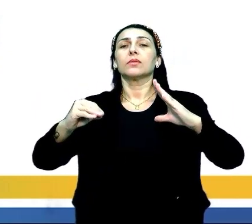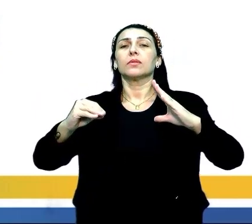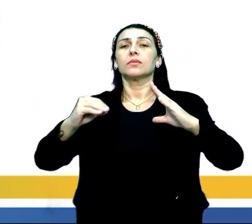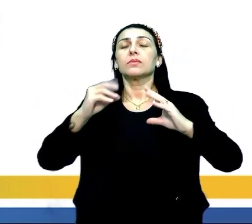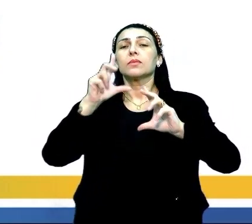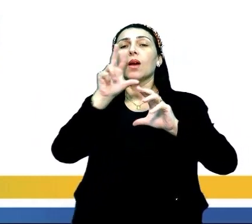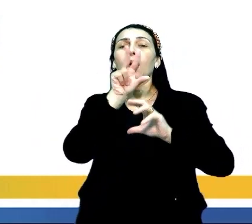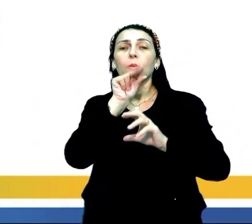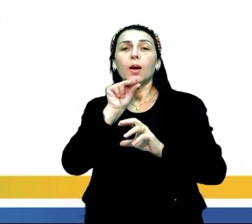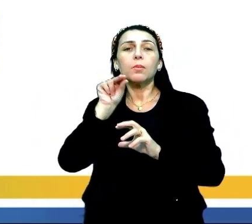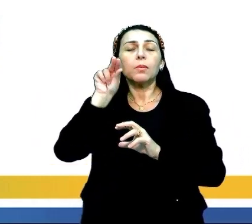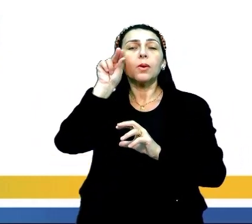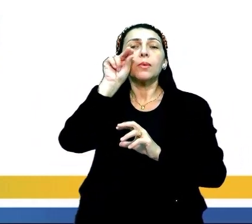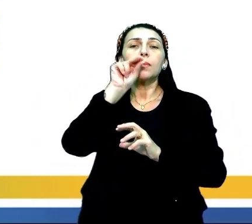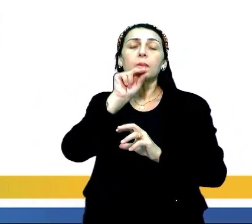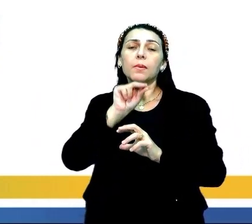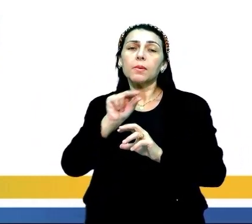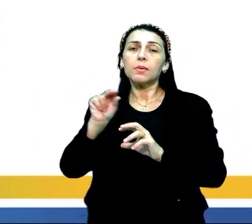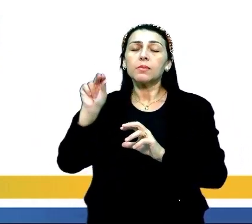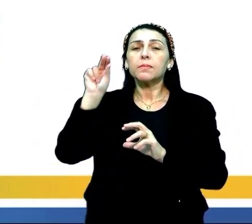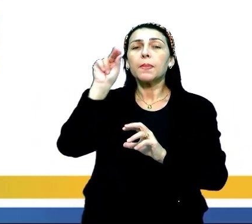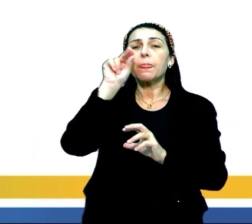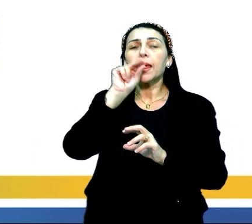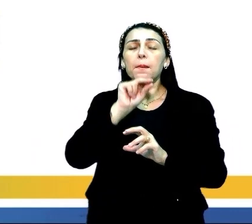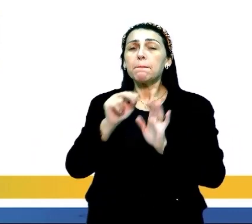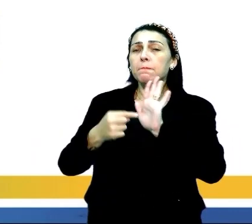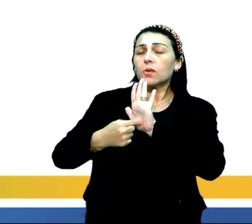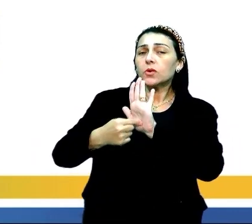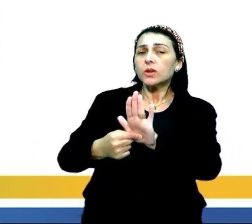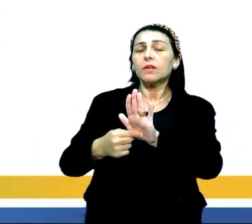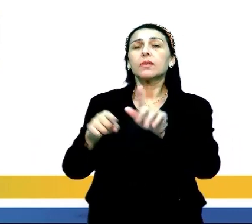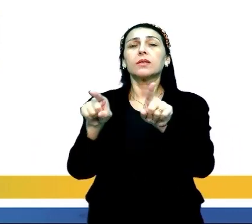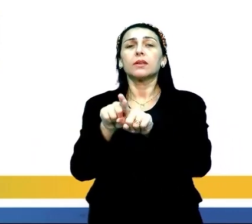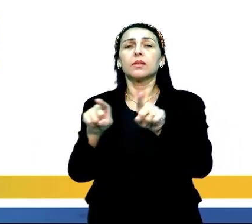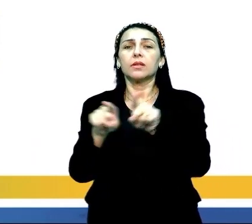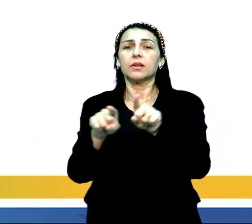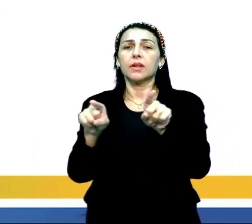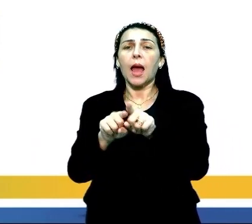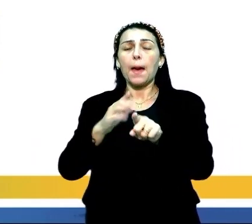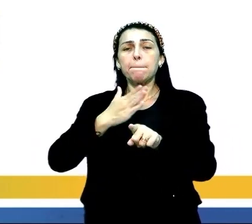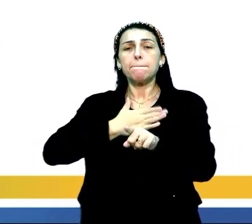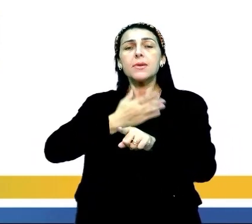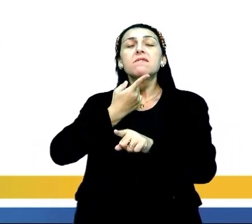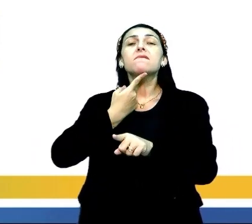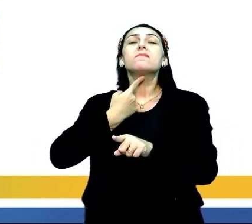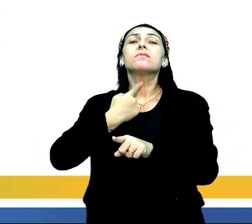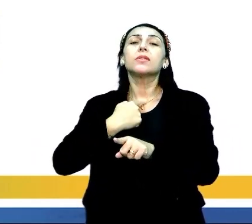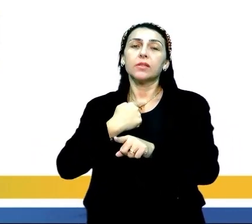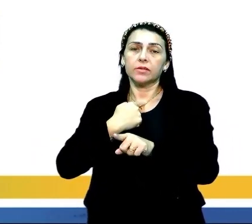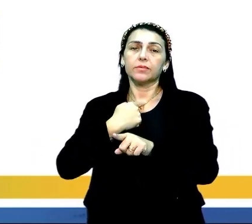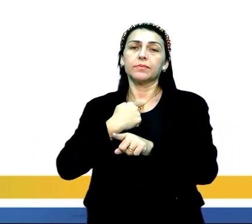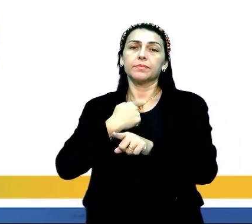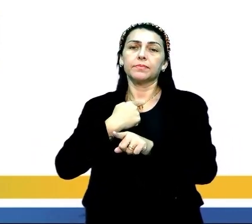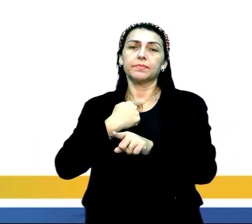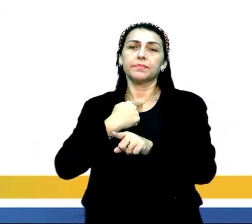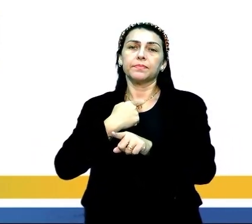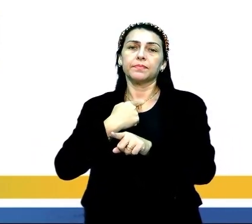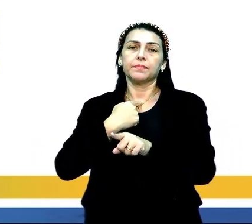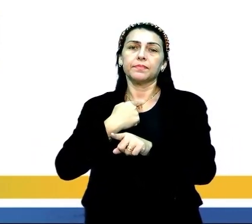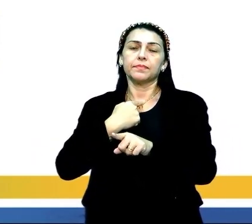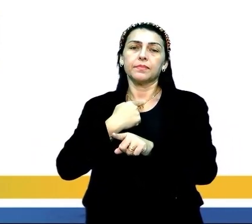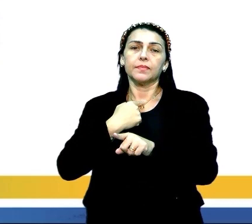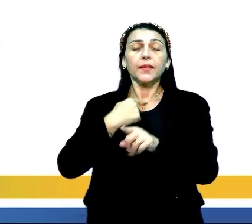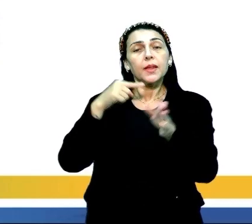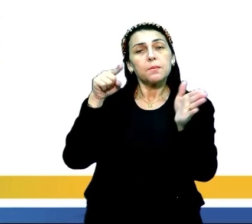boca, segundo aqueles sinais, exprimia por eles a minha vontade. Então,